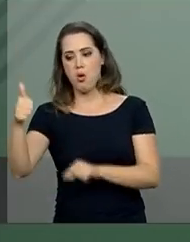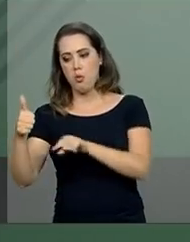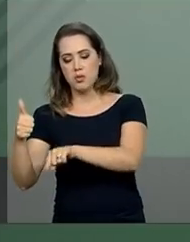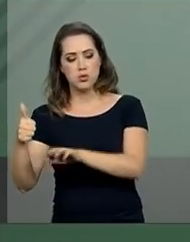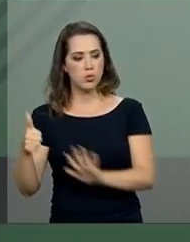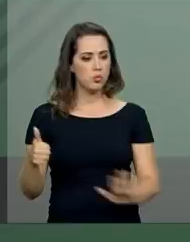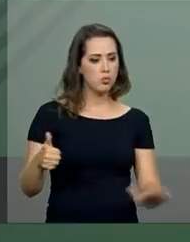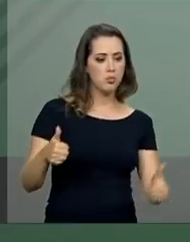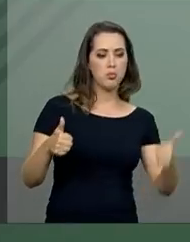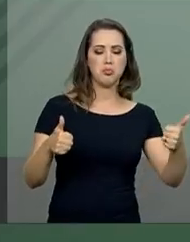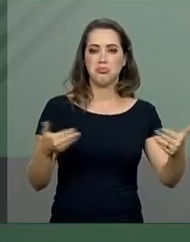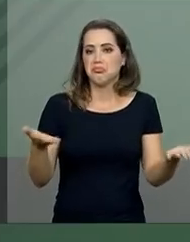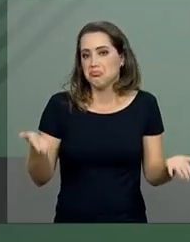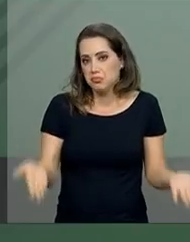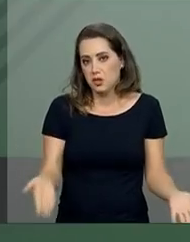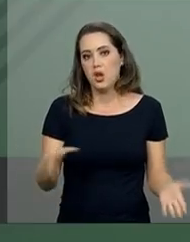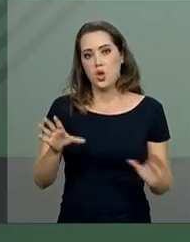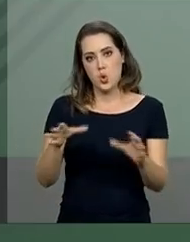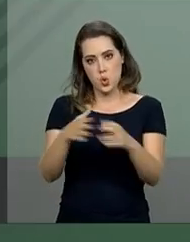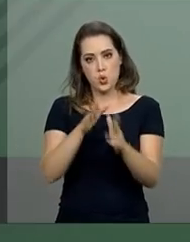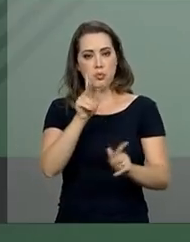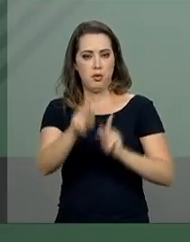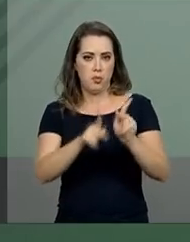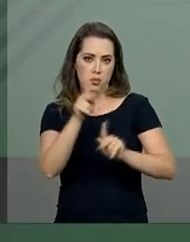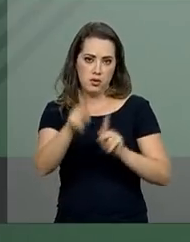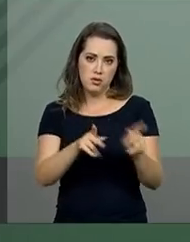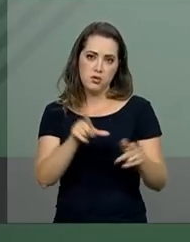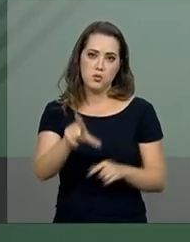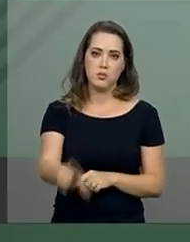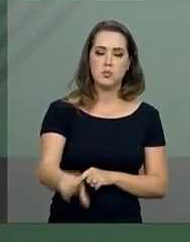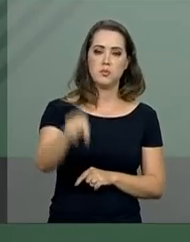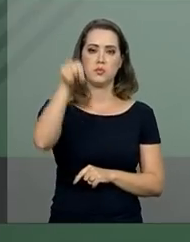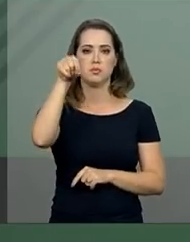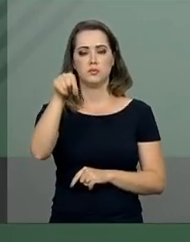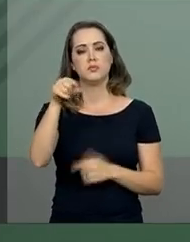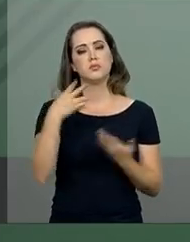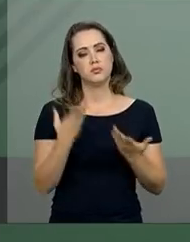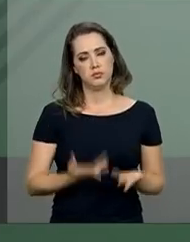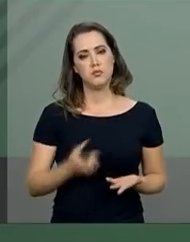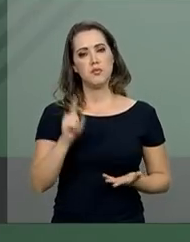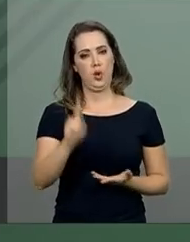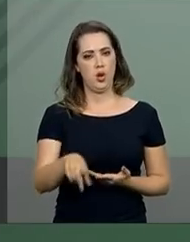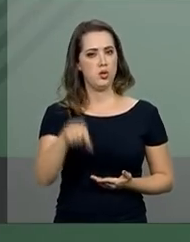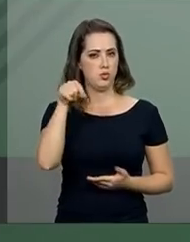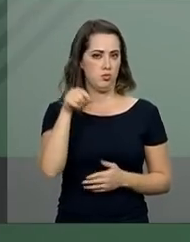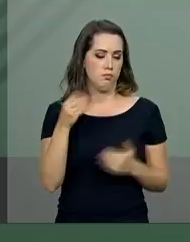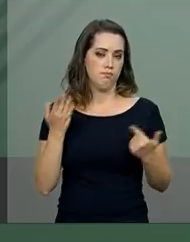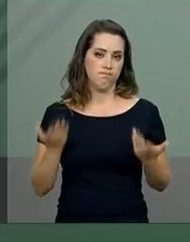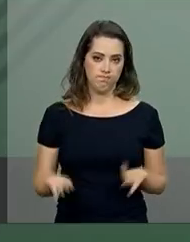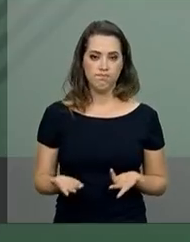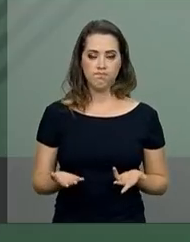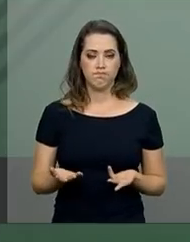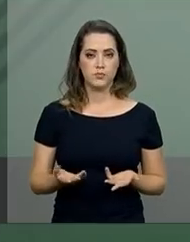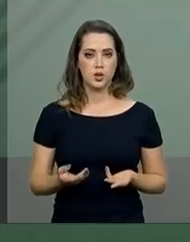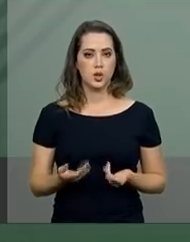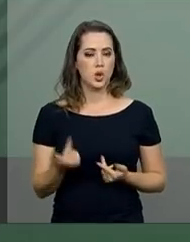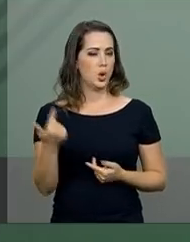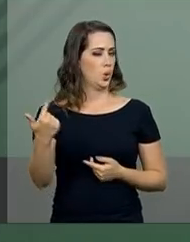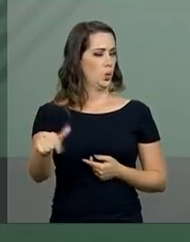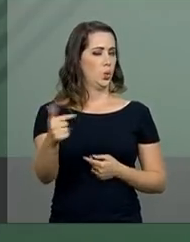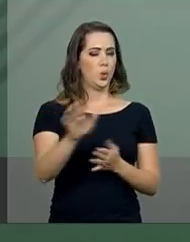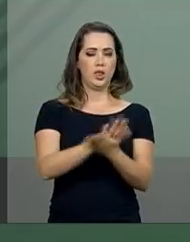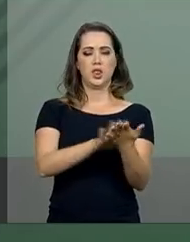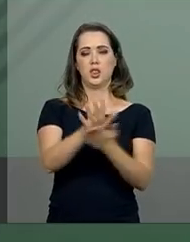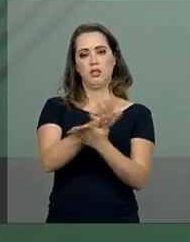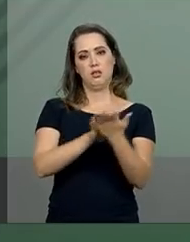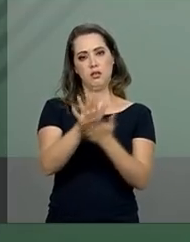todos nós ea maioria acaba decidindo a respeito de quem vai ser o eleito eu não tenho nenhuma